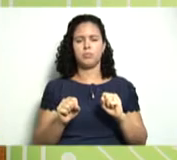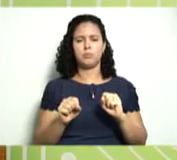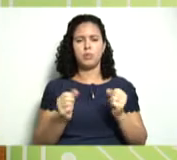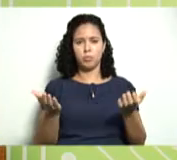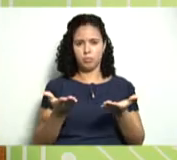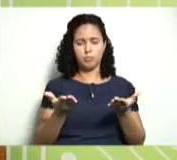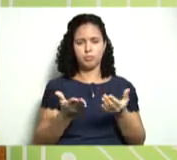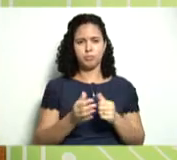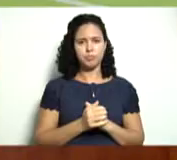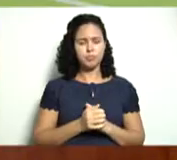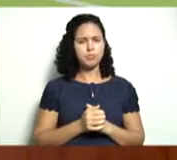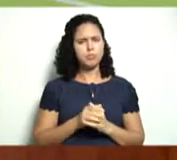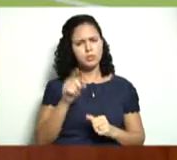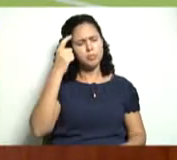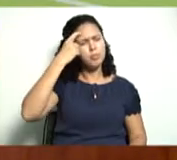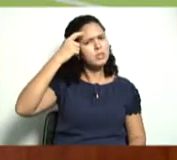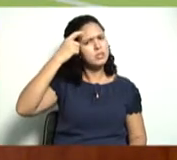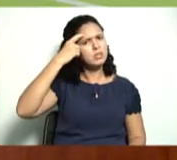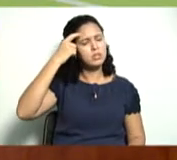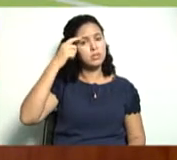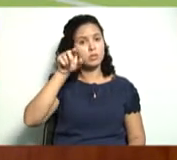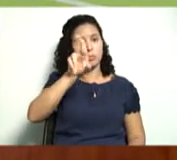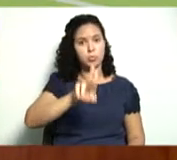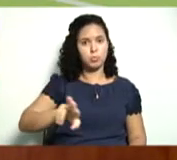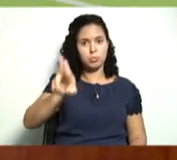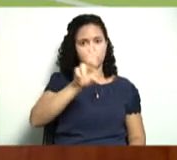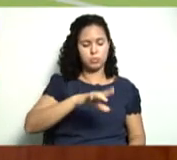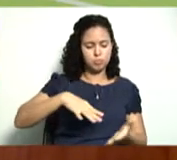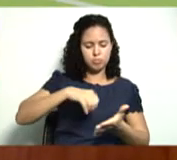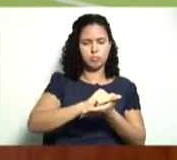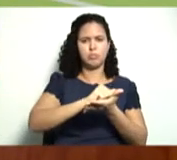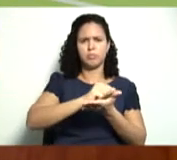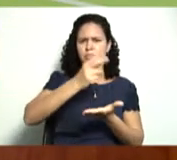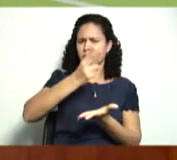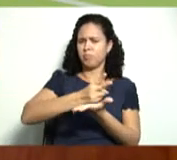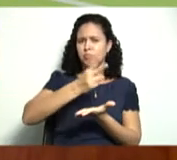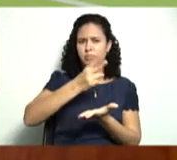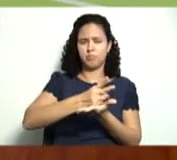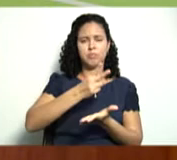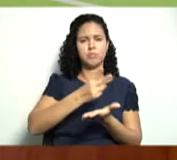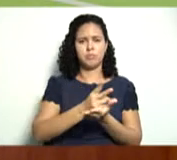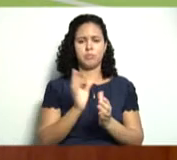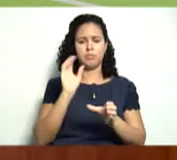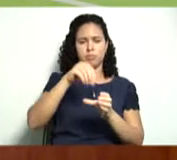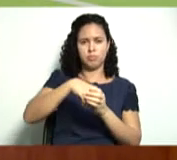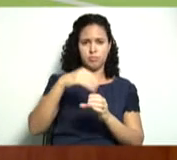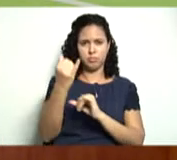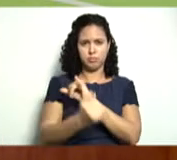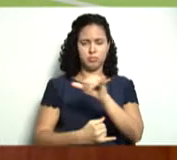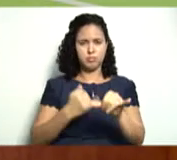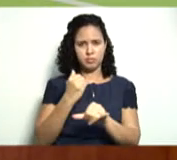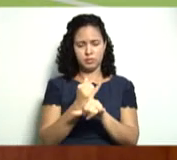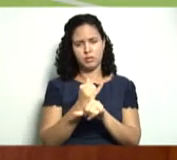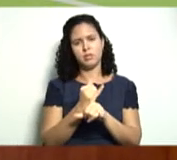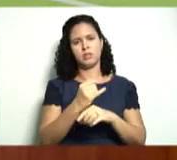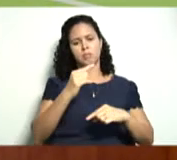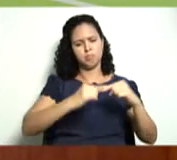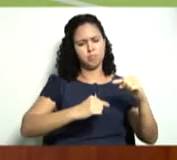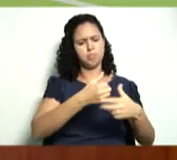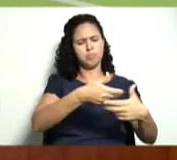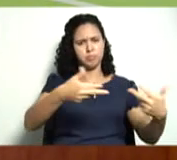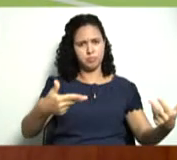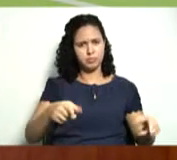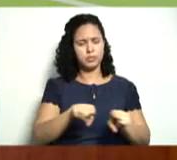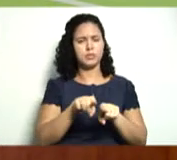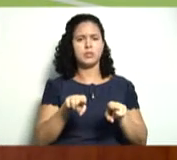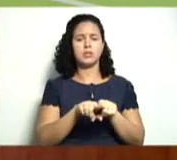aulas você pensa que não mais se utiliza bastante os protocolos para a costa da internet principalmente serviço também né eu